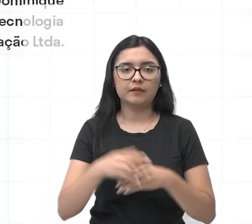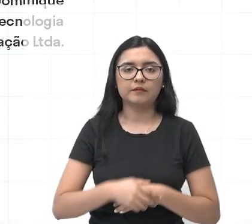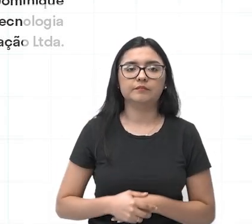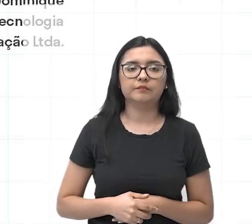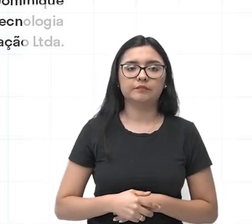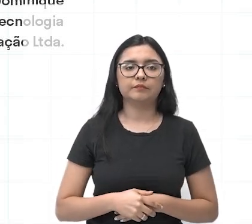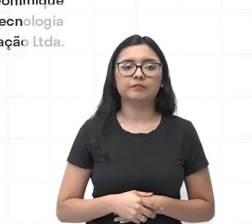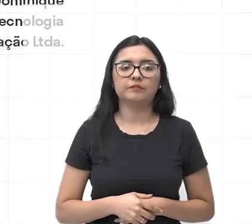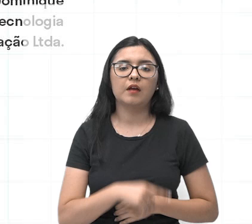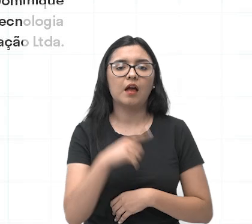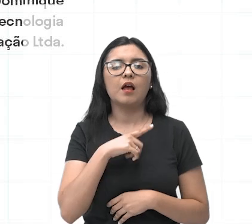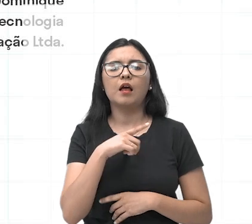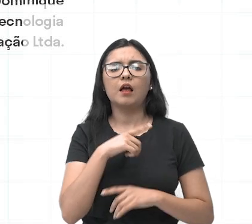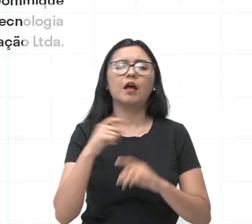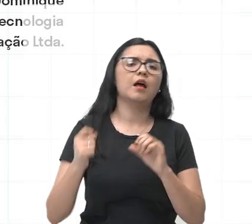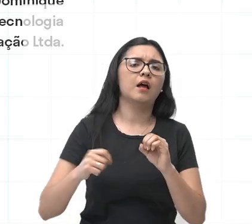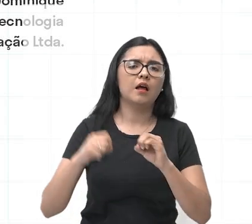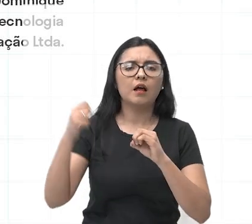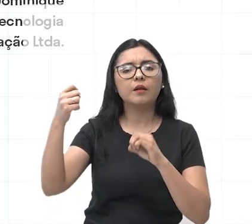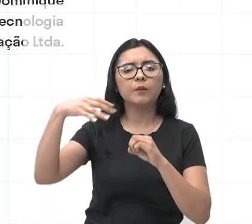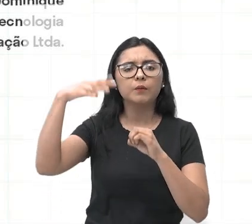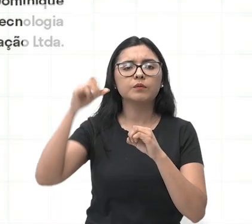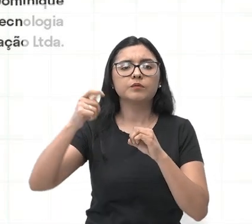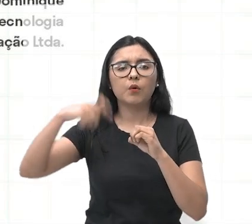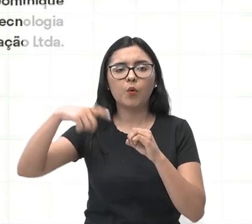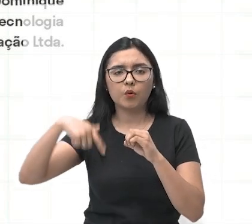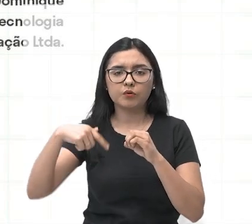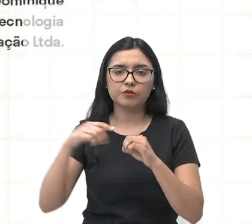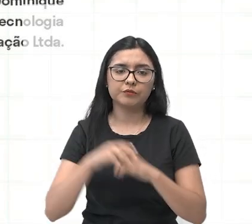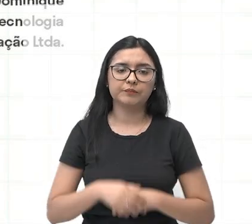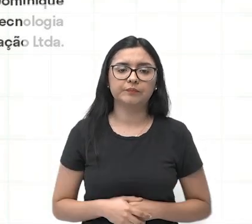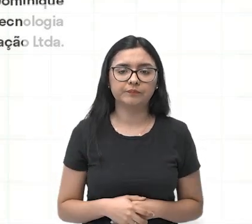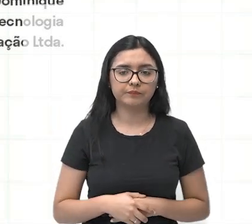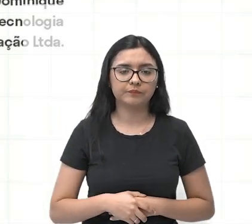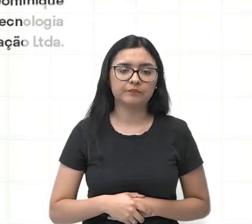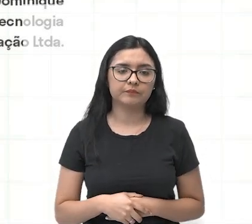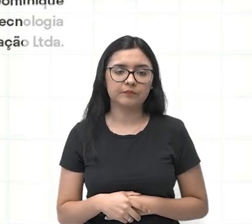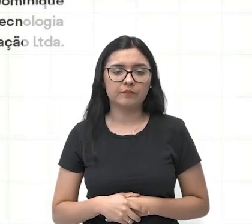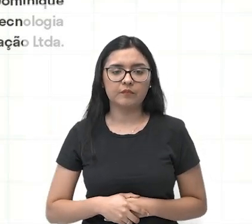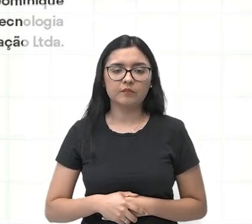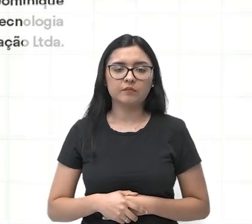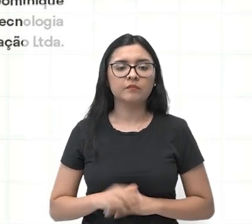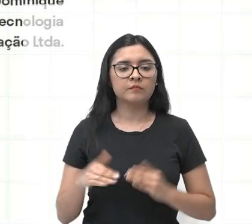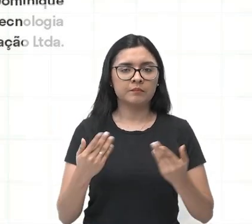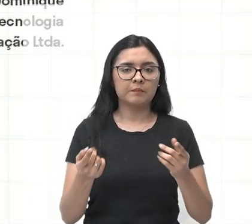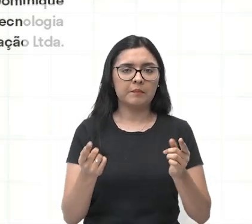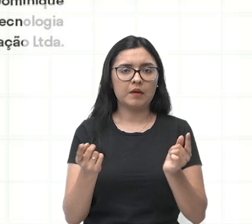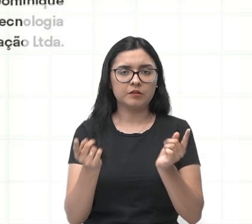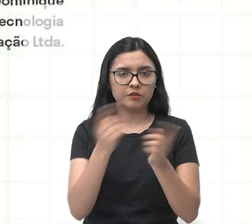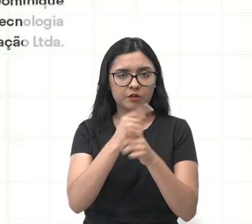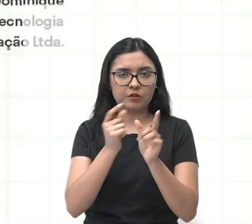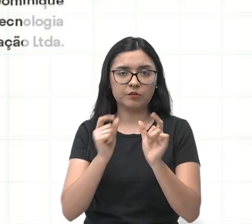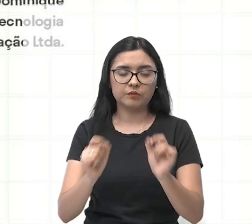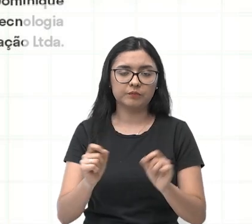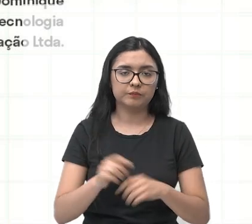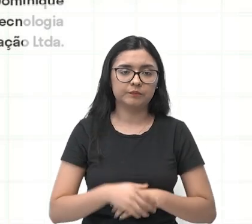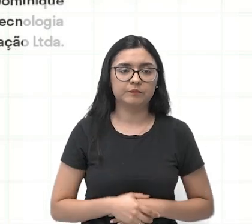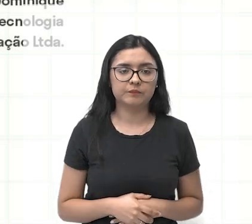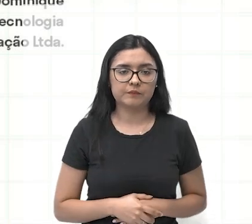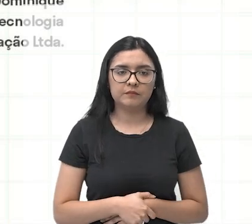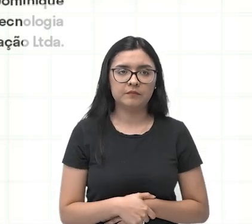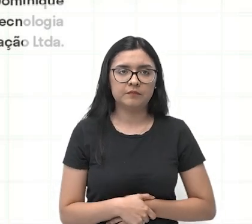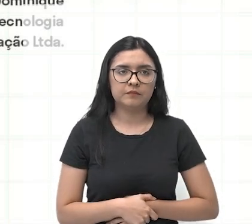era focada na frente. Aqui não, ela vai ser focada atrás. Olha só como inverte um pouquinho aí